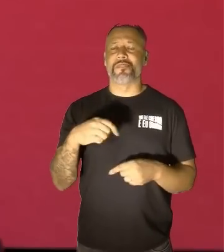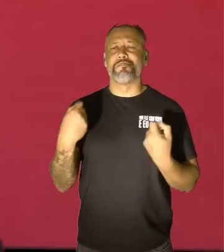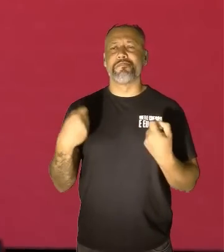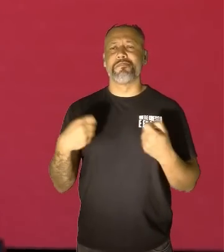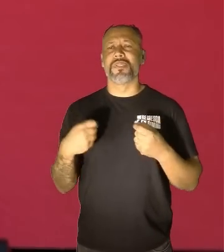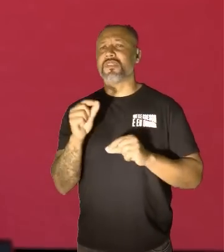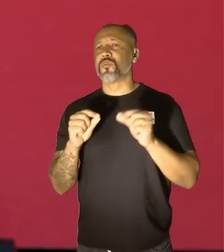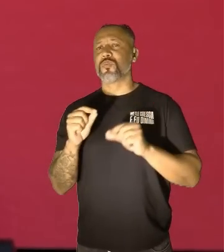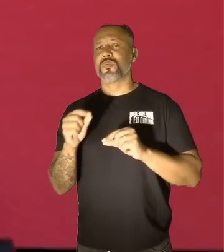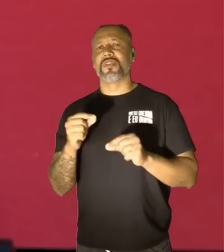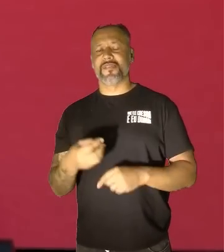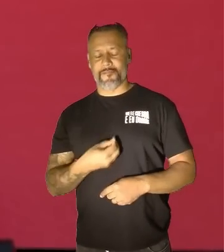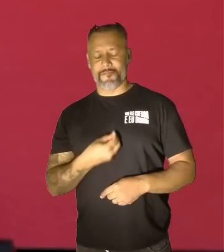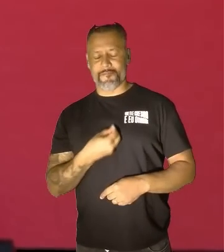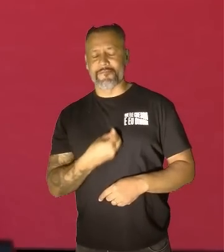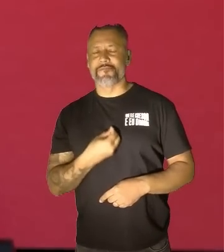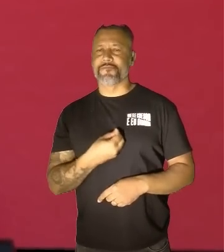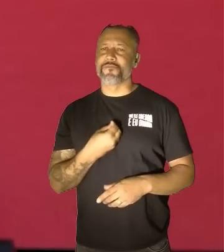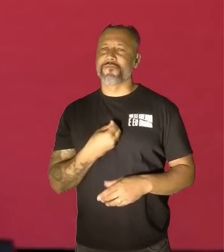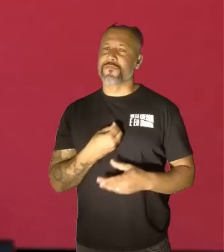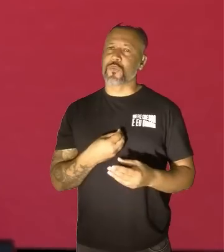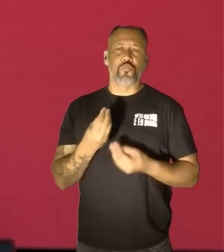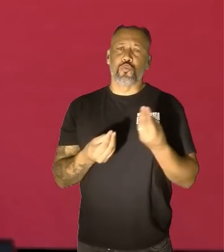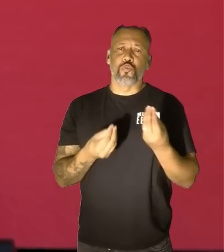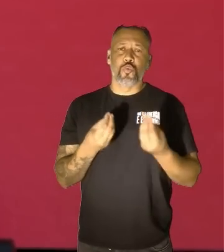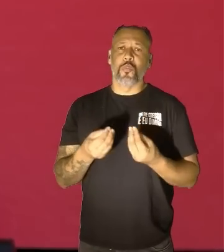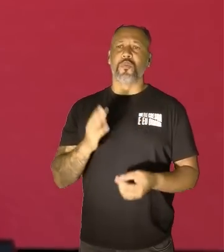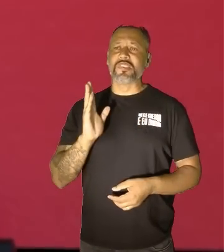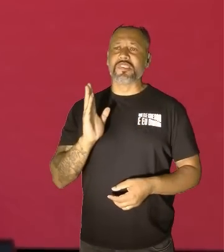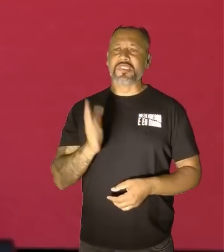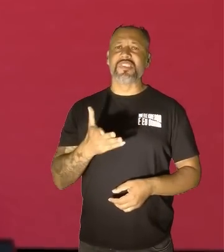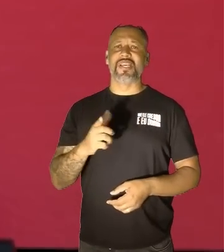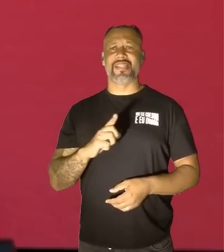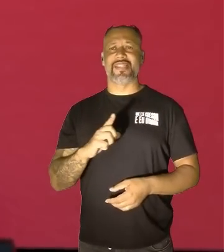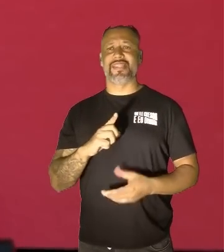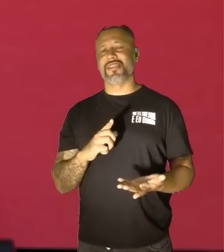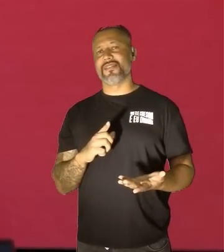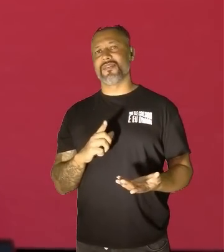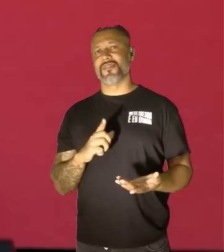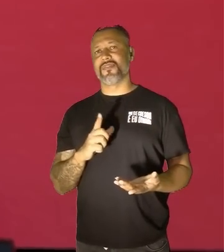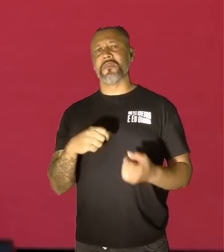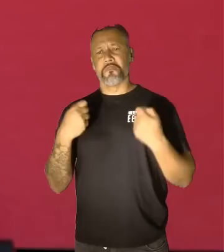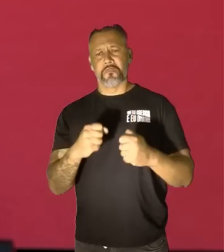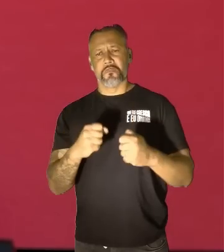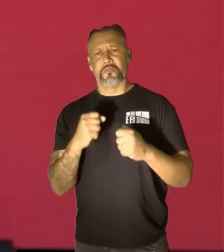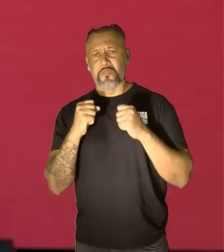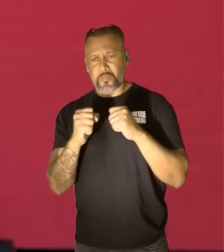não precisa ter a cara daquilo que você está passando. Você pode estar enfrentando um